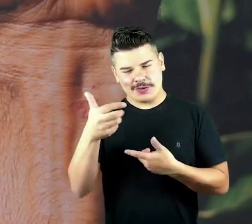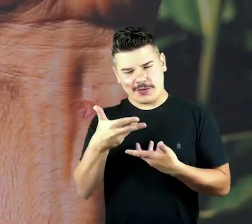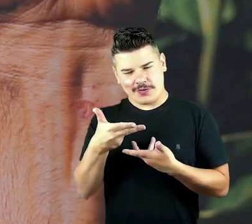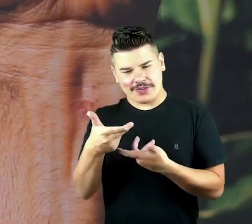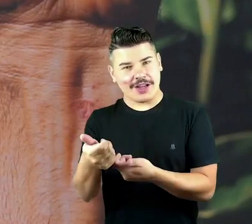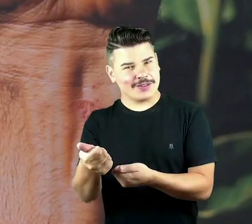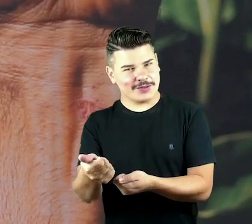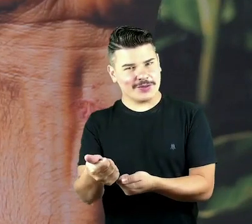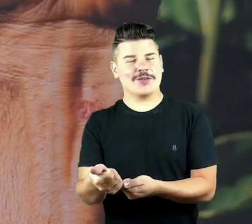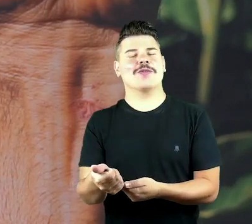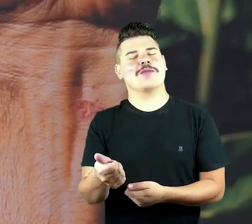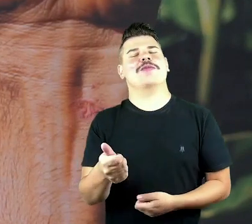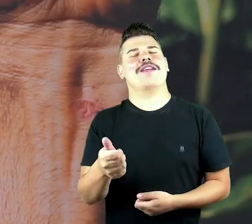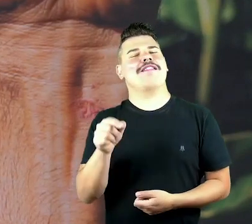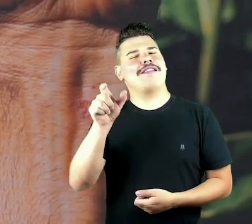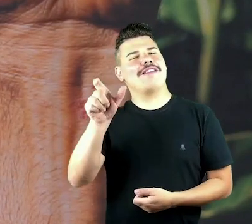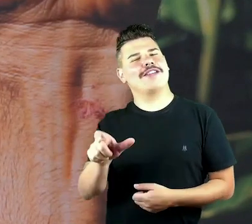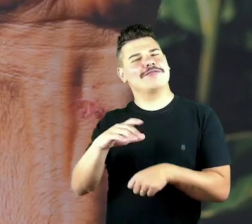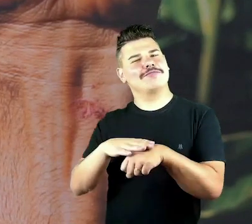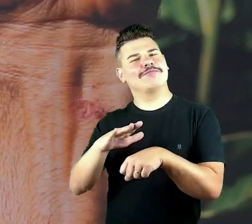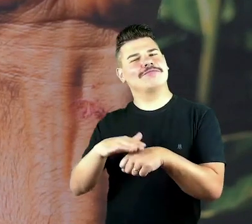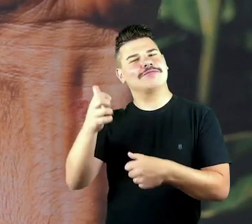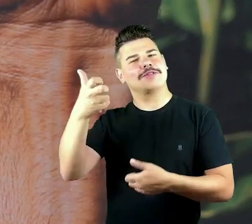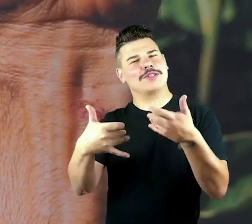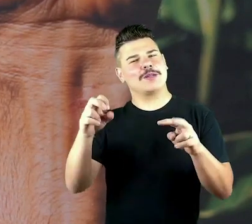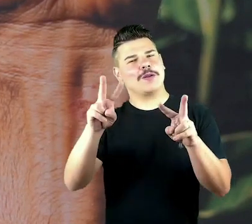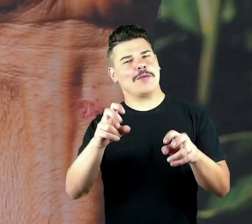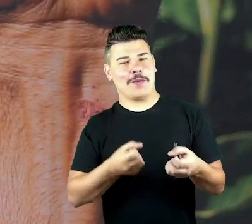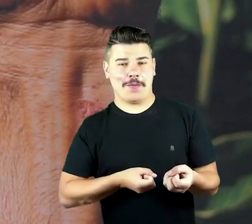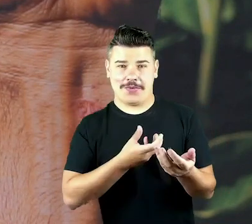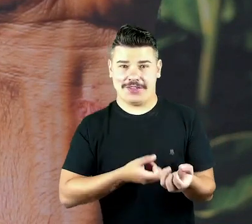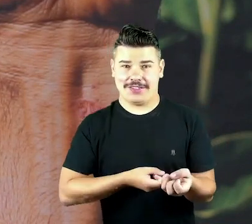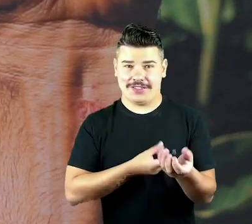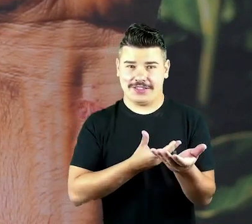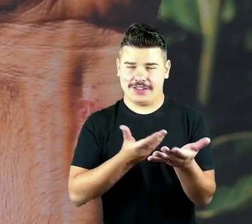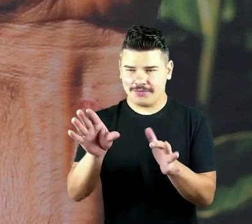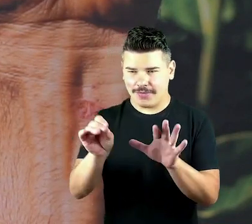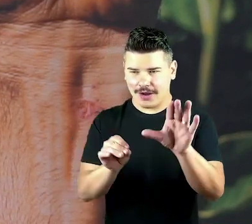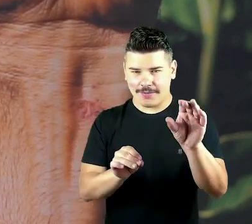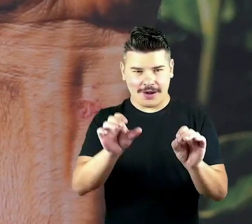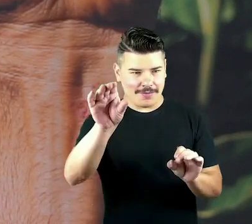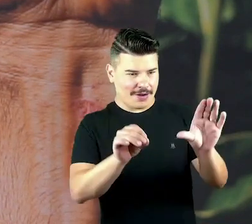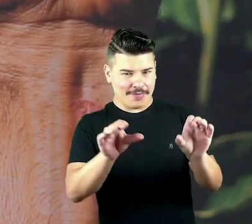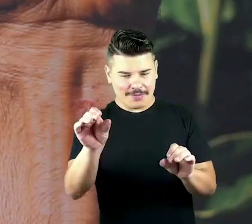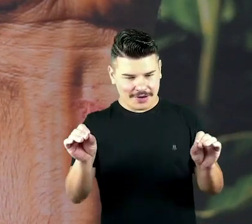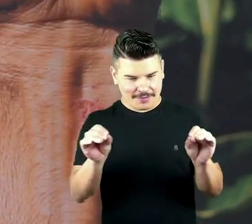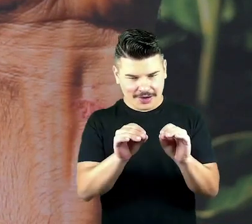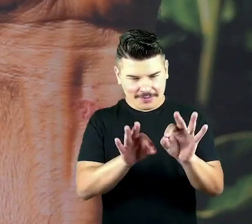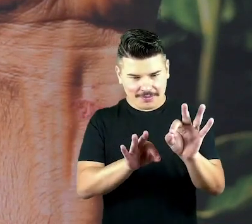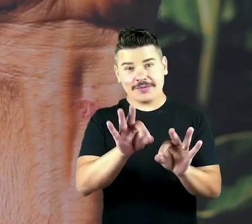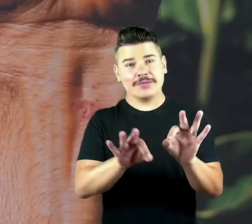outro convidado, Bob Bach, que conjuga as suas poesias com colagens